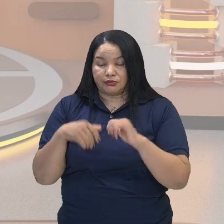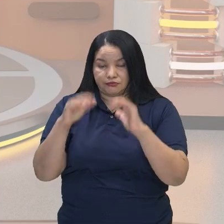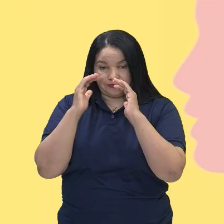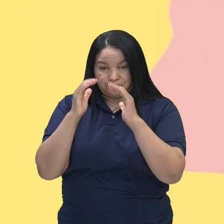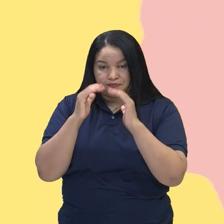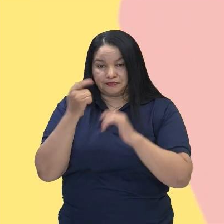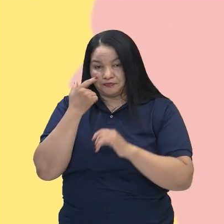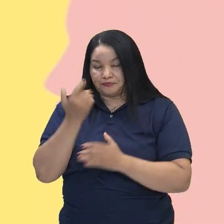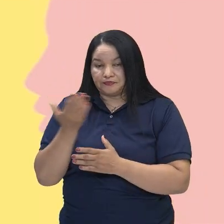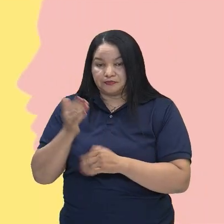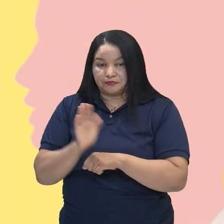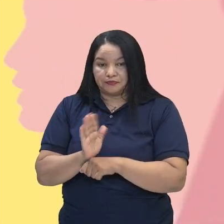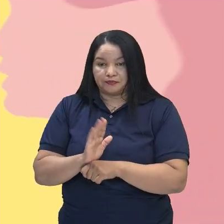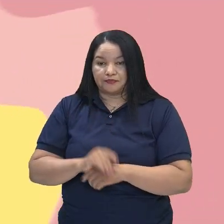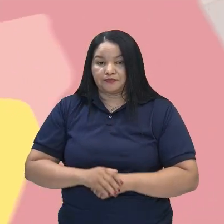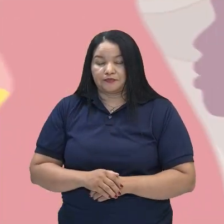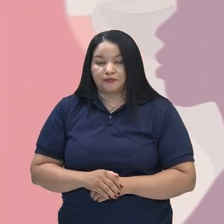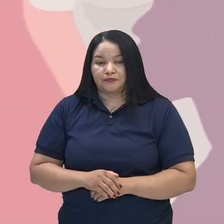retorna.